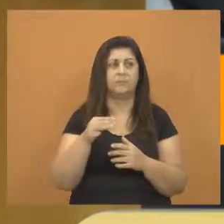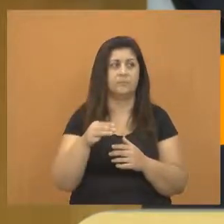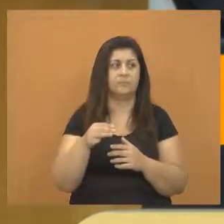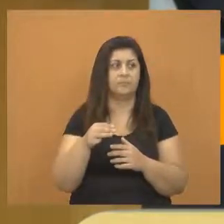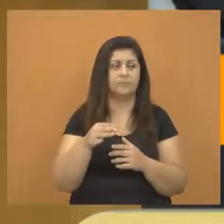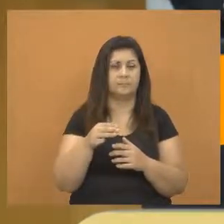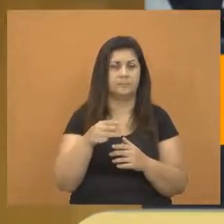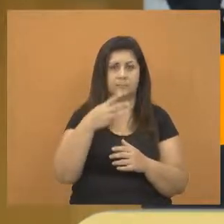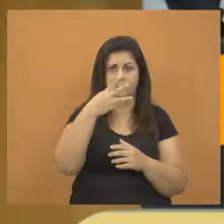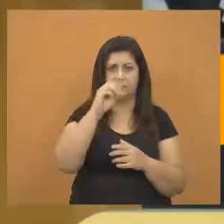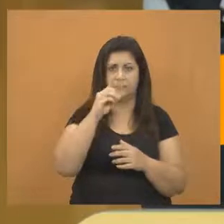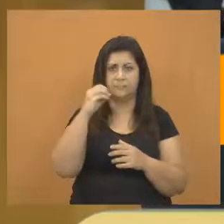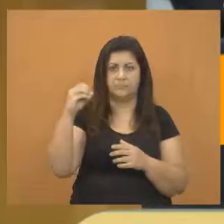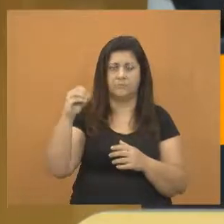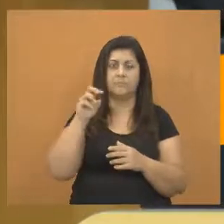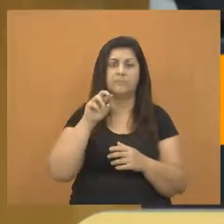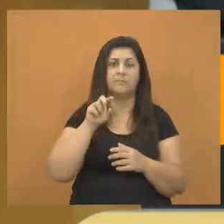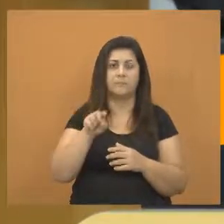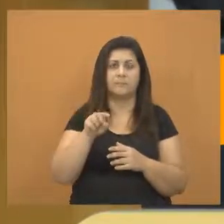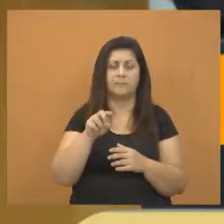e 300 mil reais.